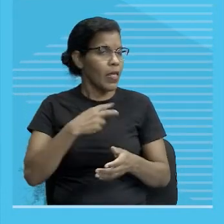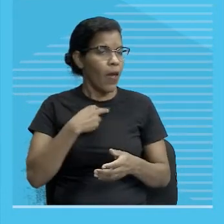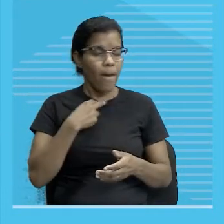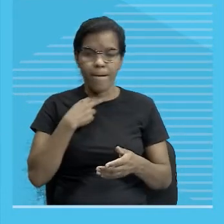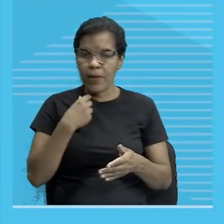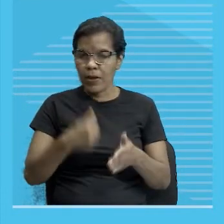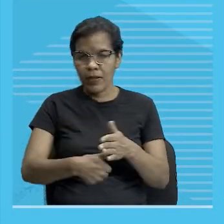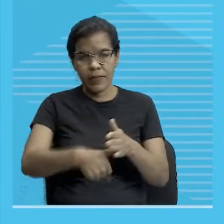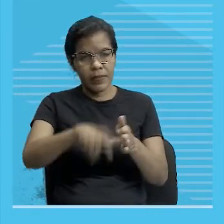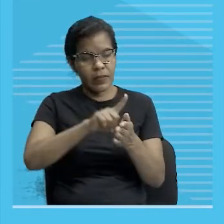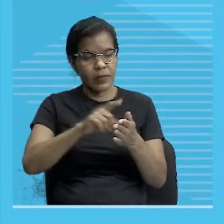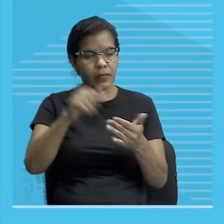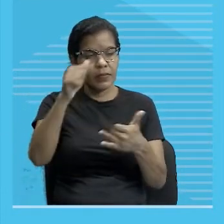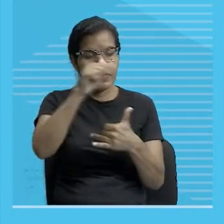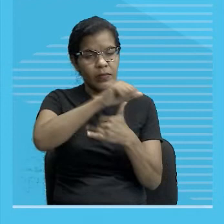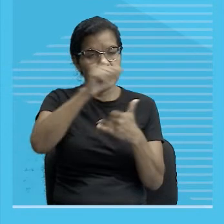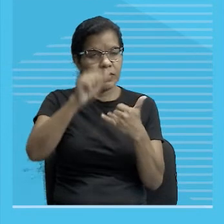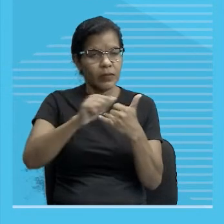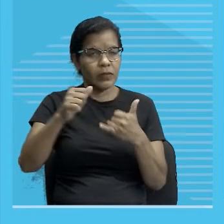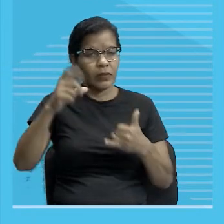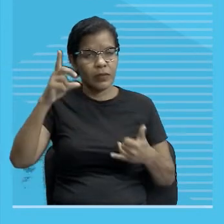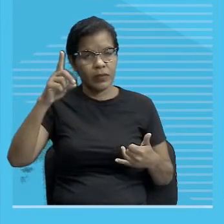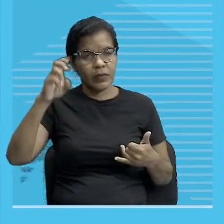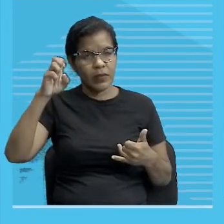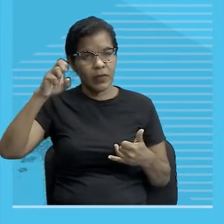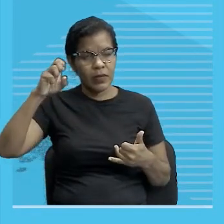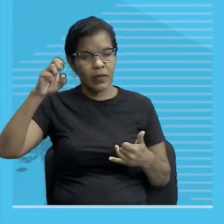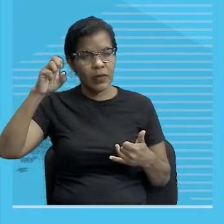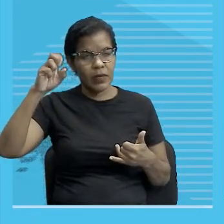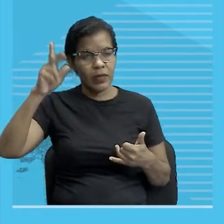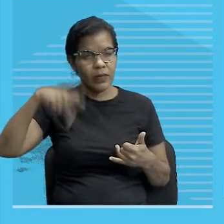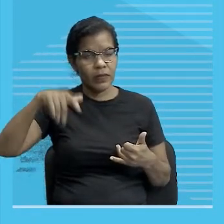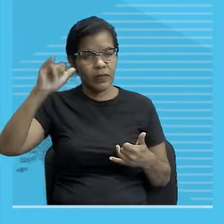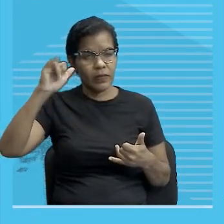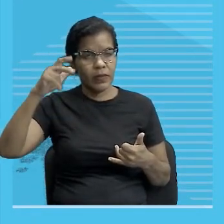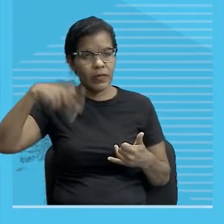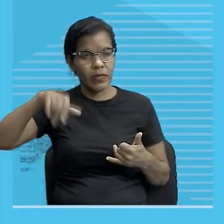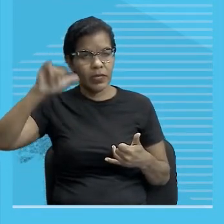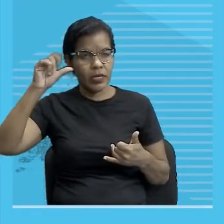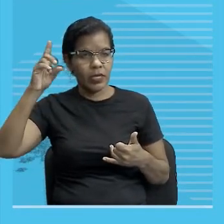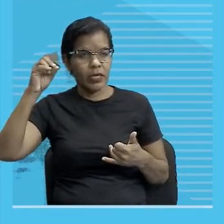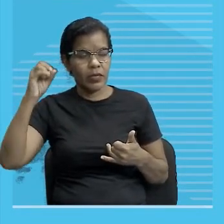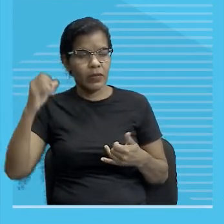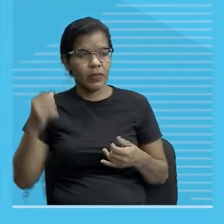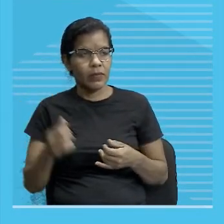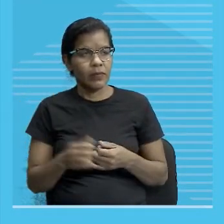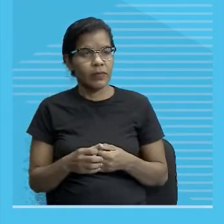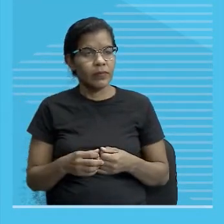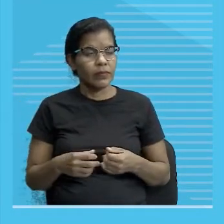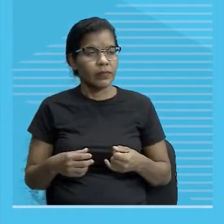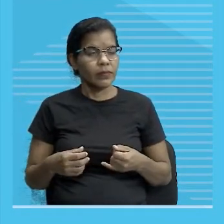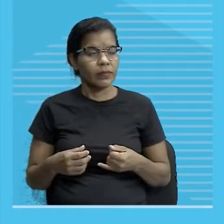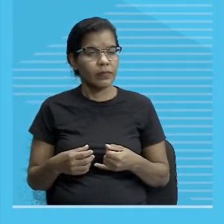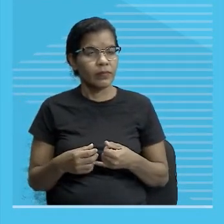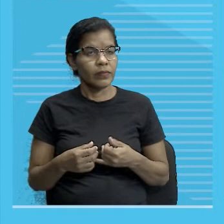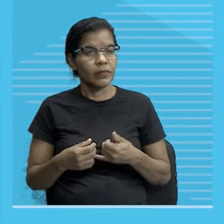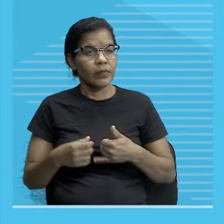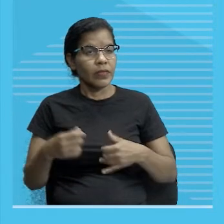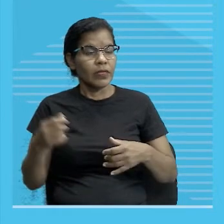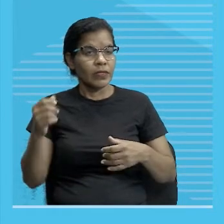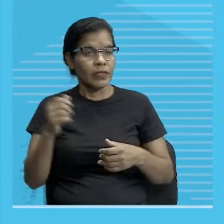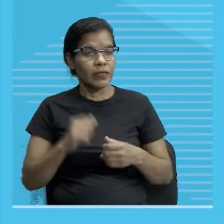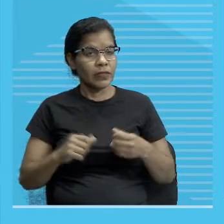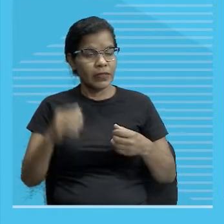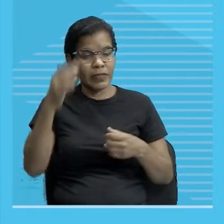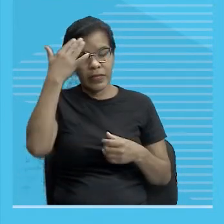artigo definido. Se eu entendo o artigo definido para anteceder um substantivo cujo sentido é definido, é específico,